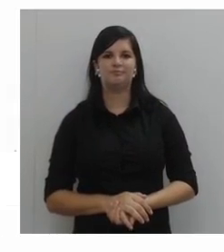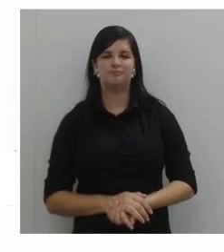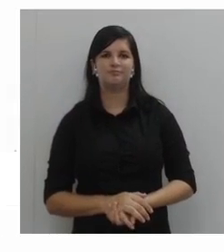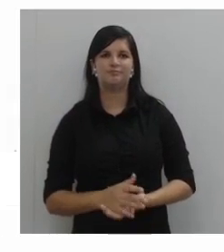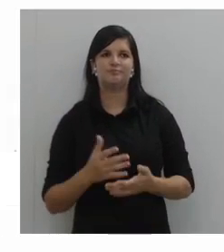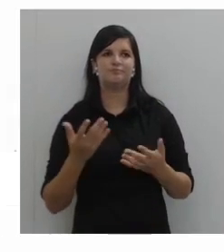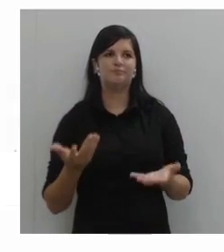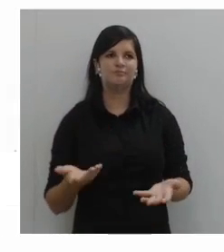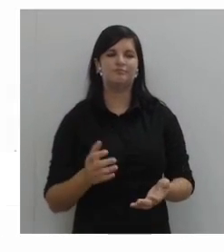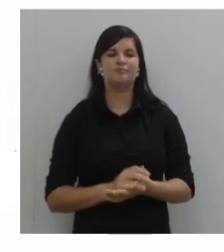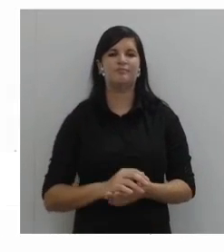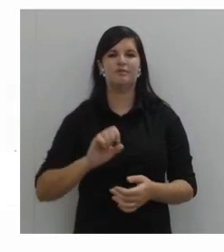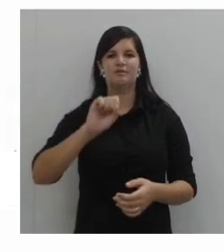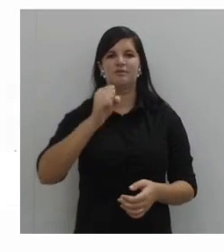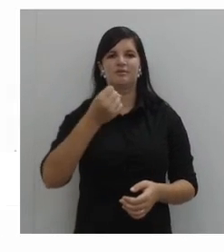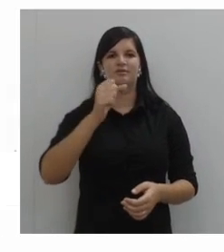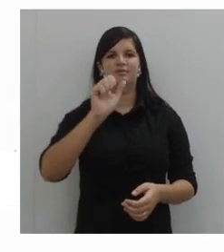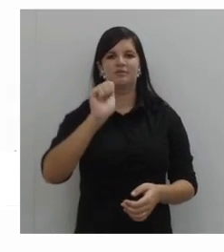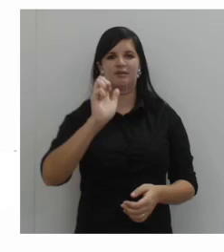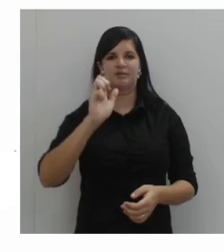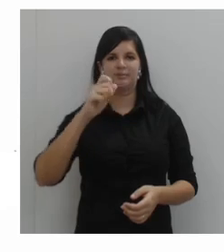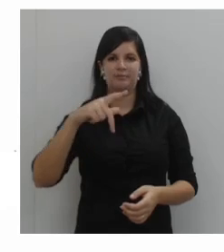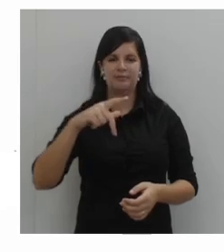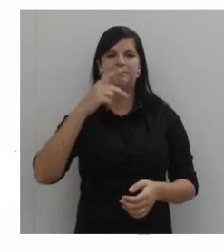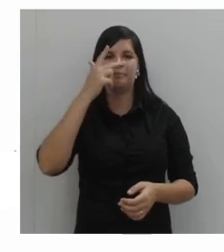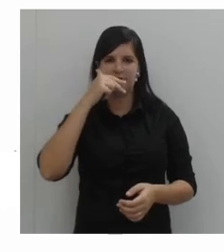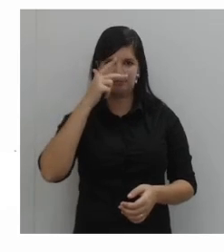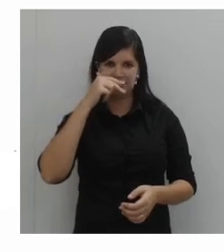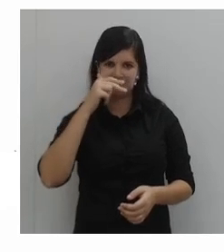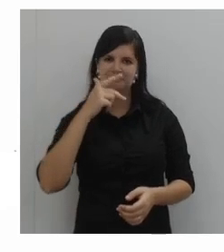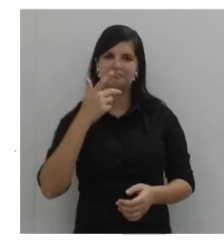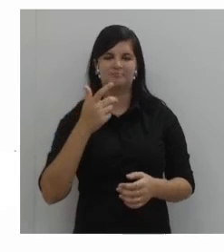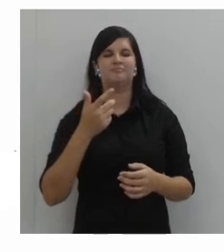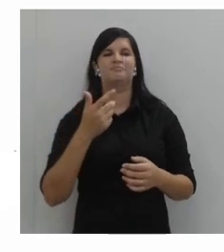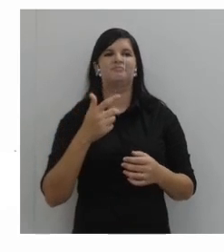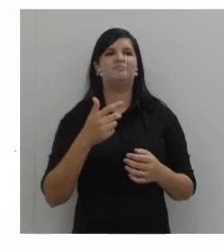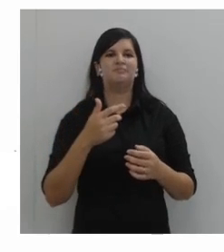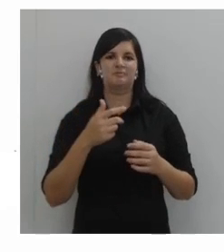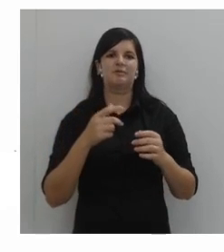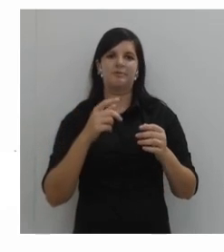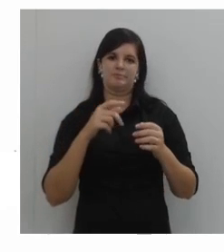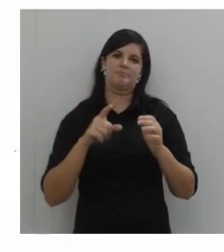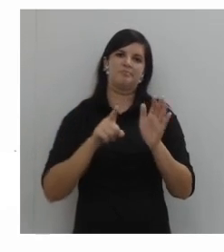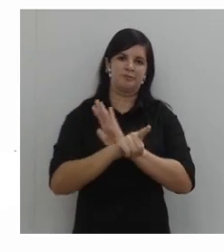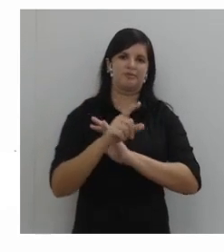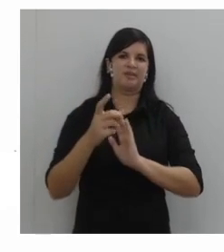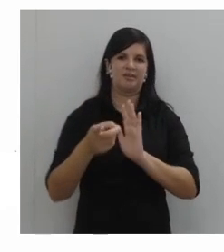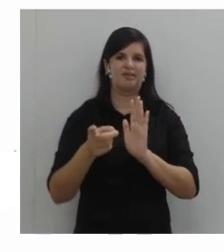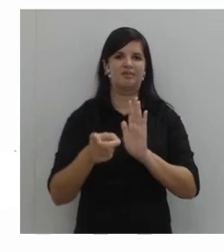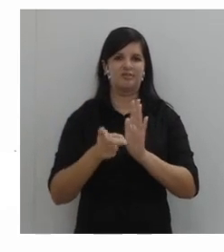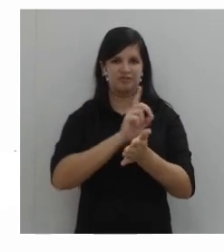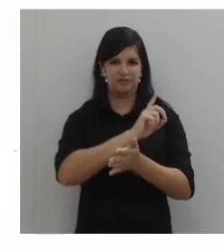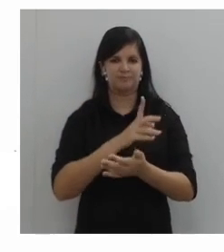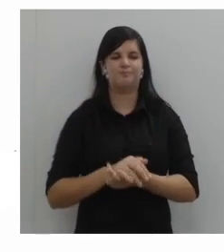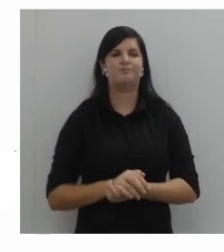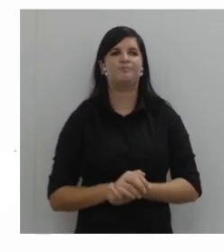daí. Também da mesma banca que elaborou a prova anterior. Né? O que é que diz essa